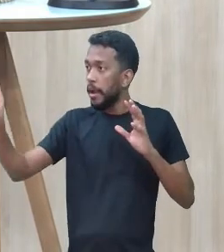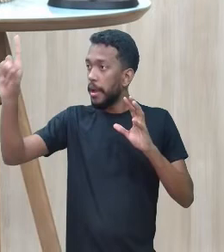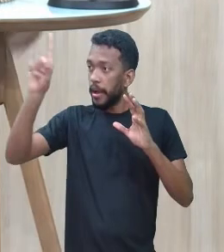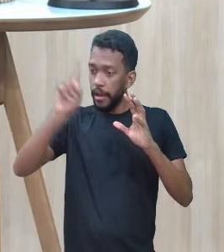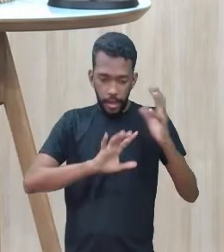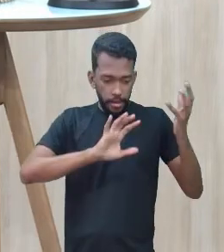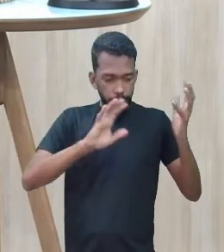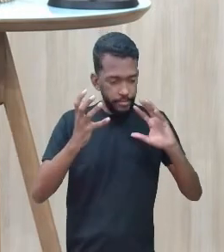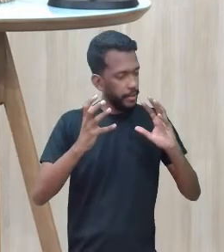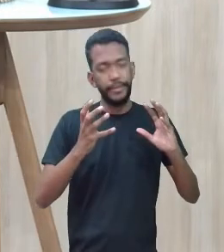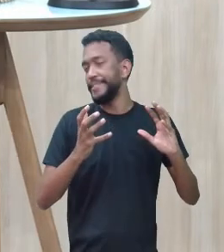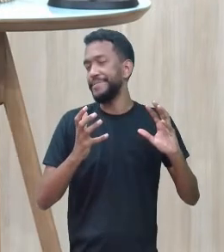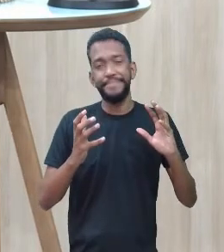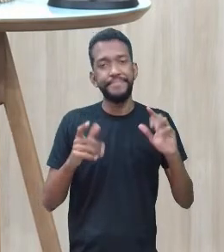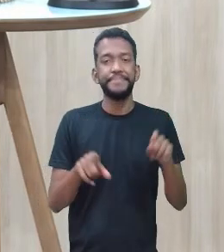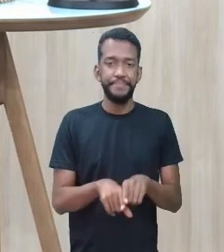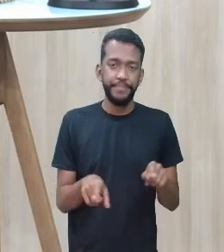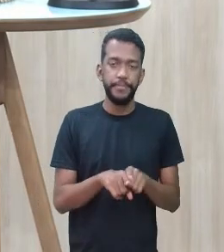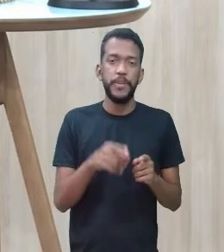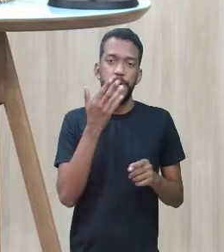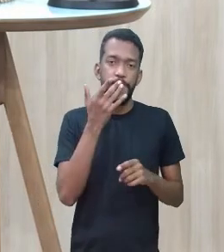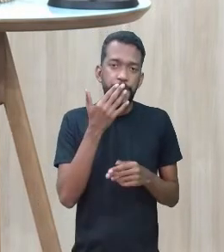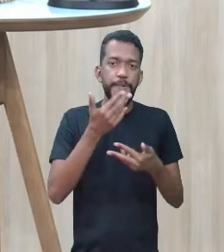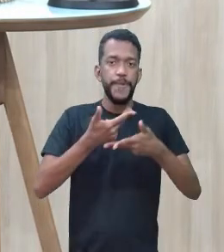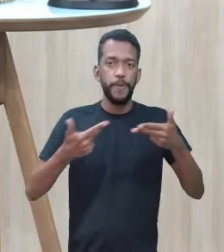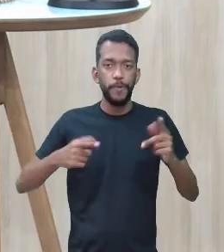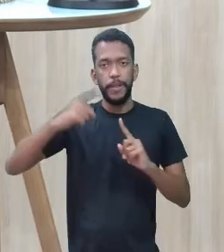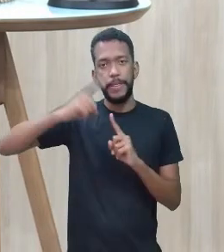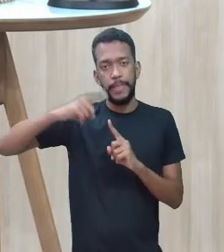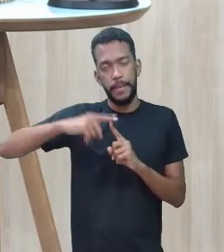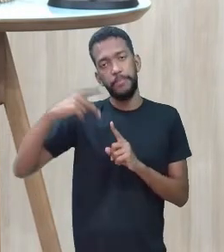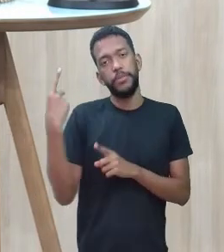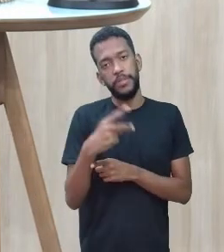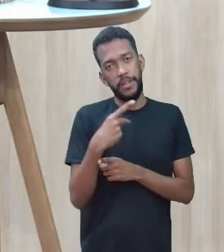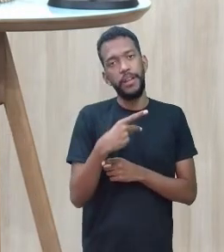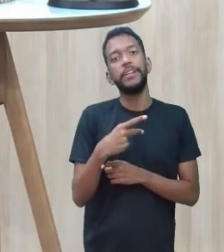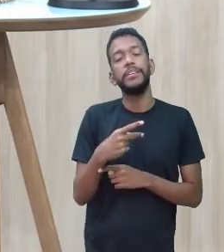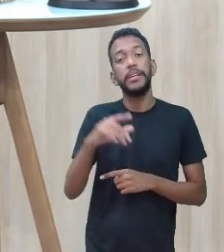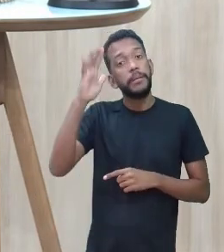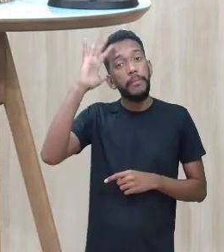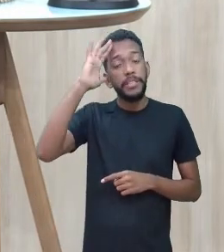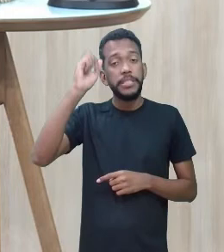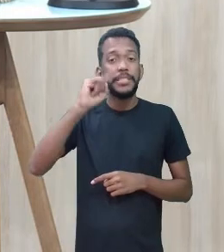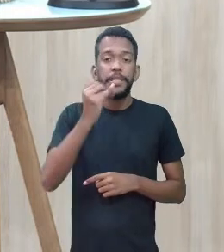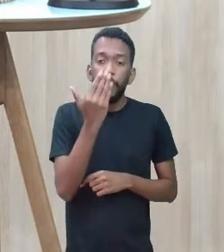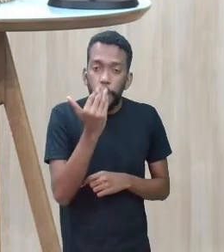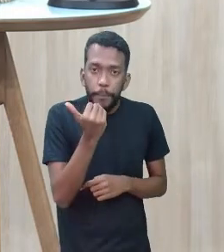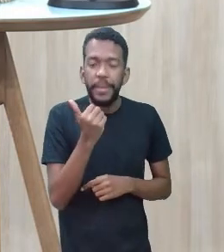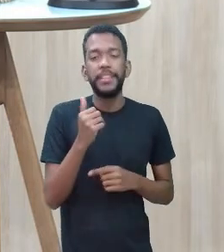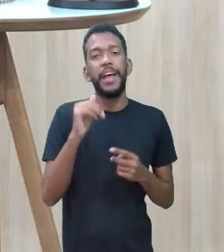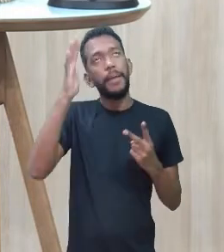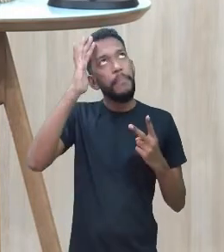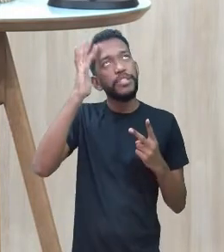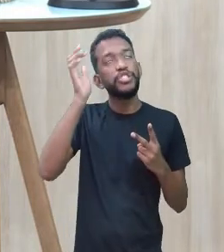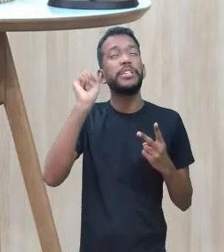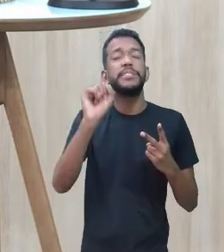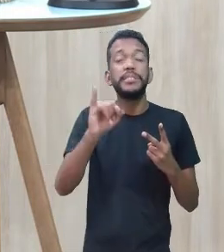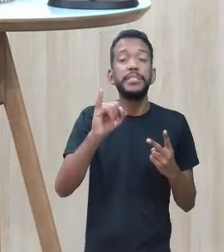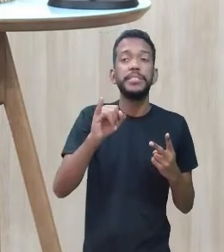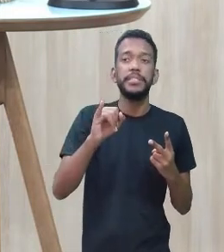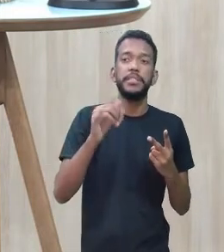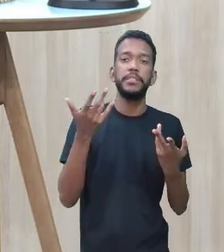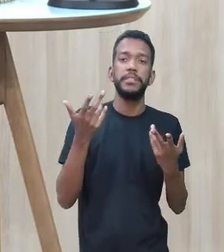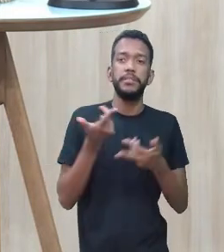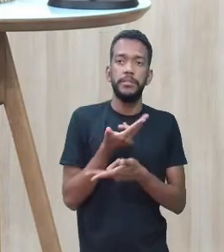faz com que ocorra também a variação aí das espécies. Imagina no hábito alimentar, imagina nos hábitos